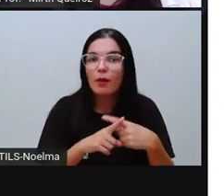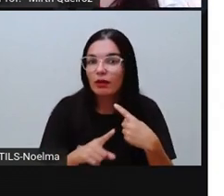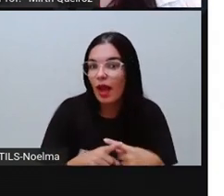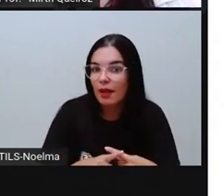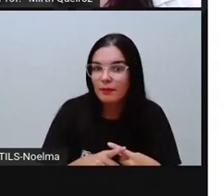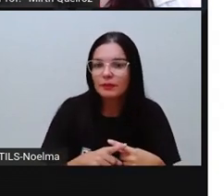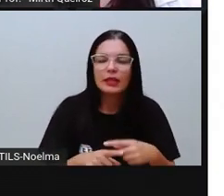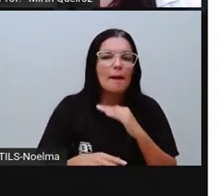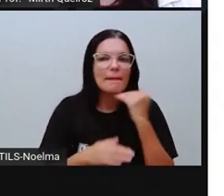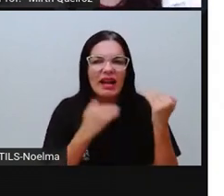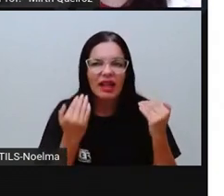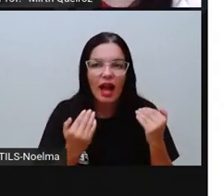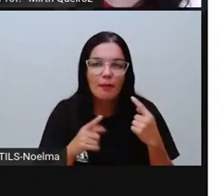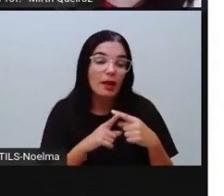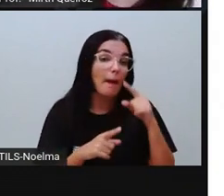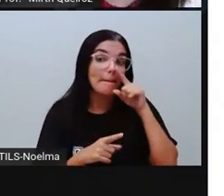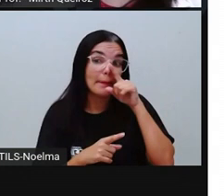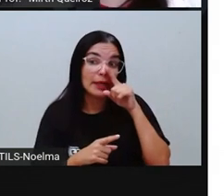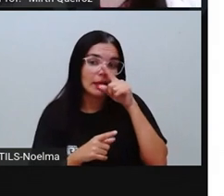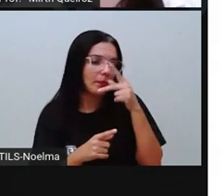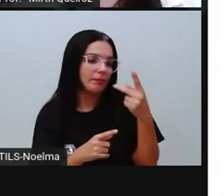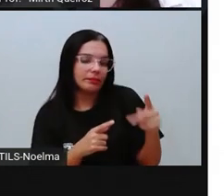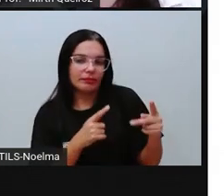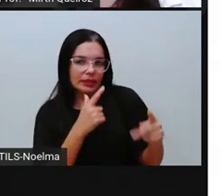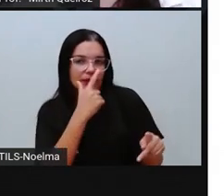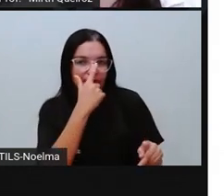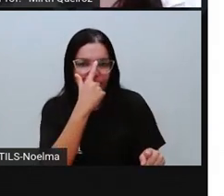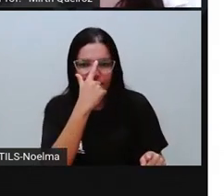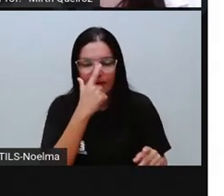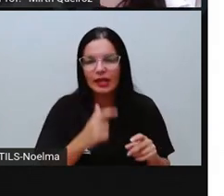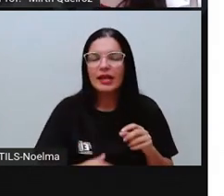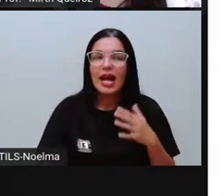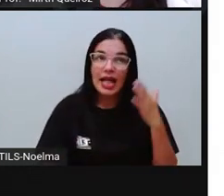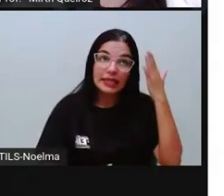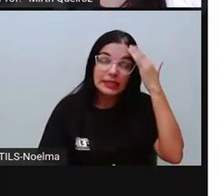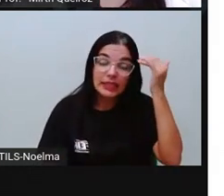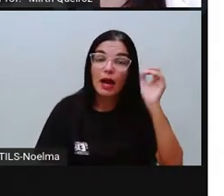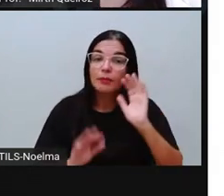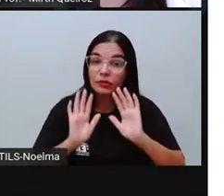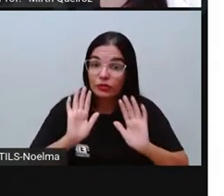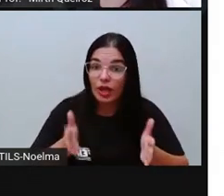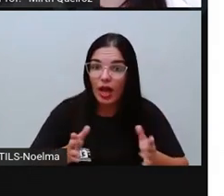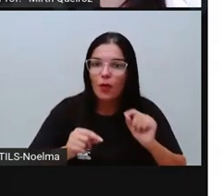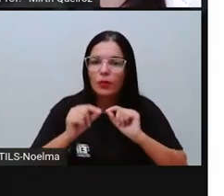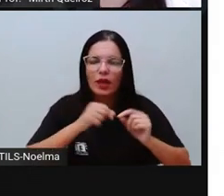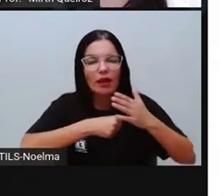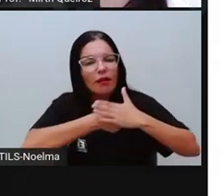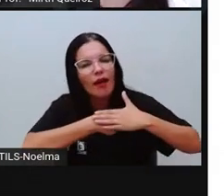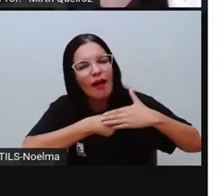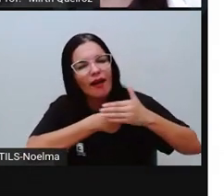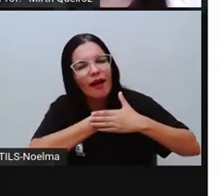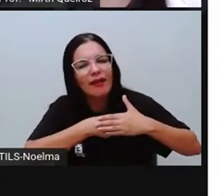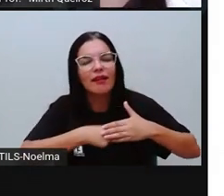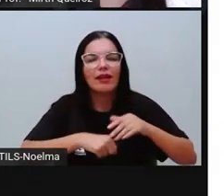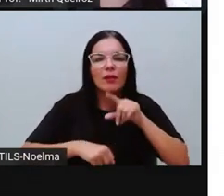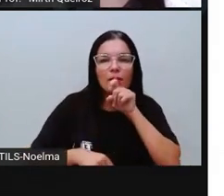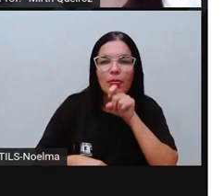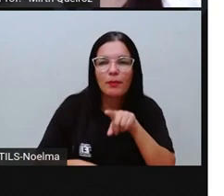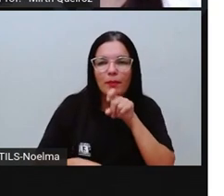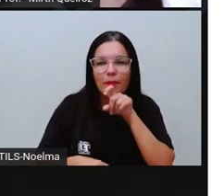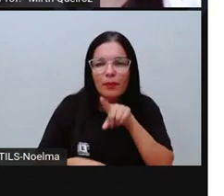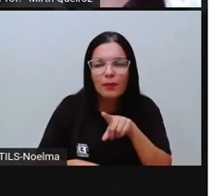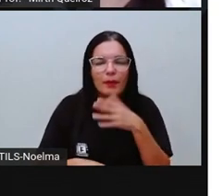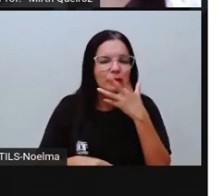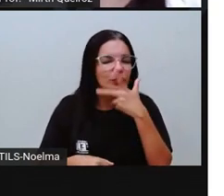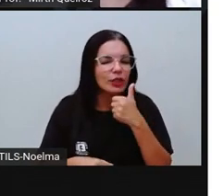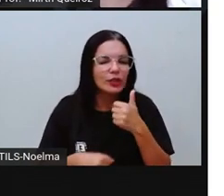que eles sejam animais tranquilos, dóceis, né? A gente nunca deve abraçar um tamanduá. Isso mesmo,